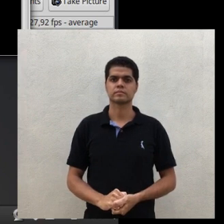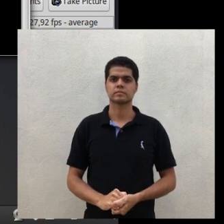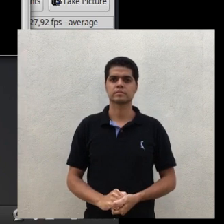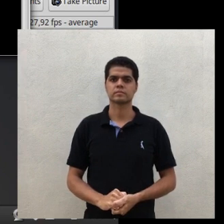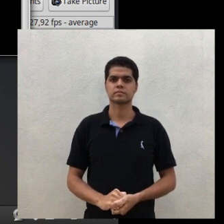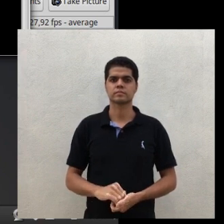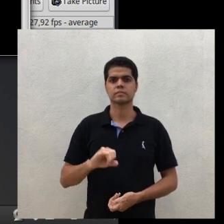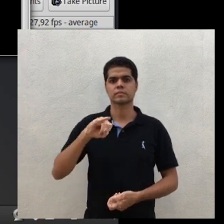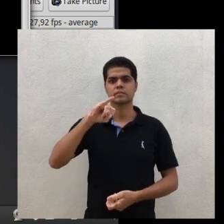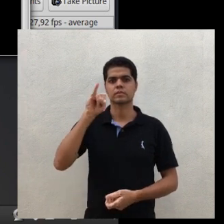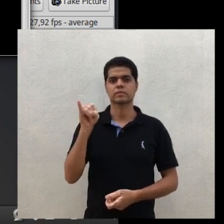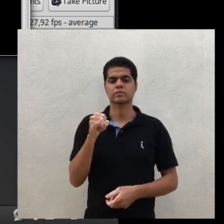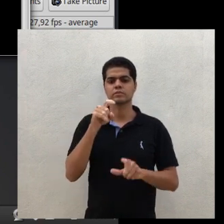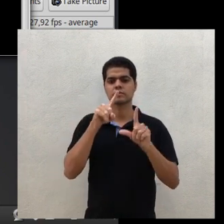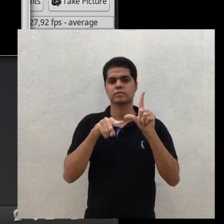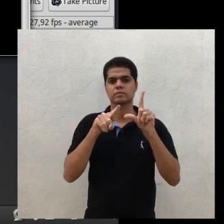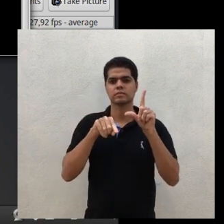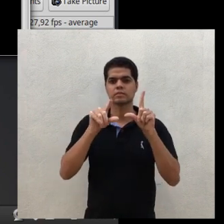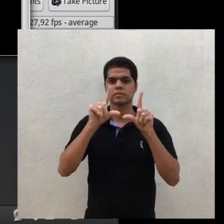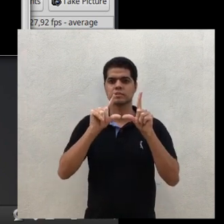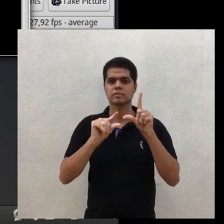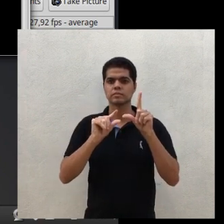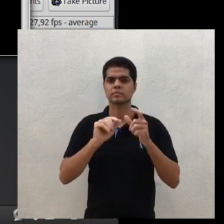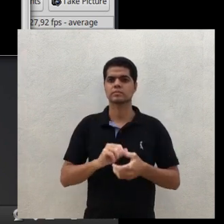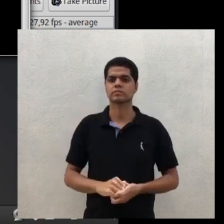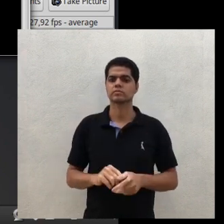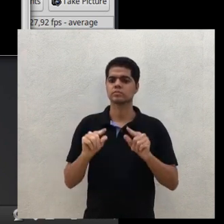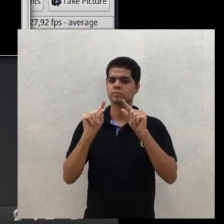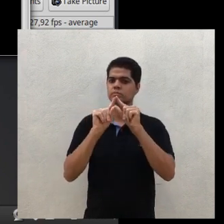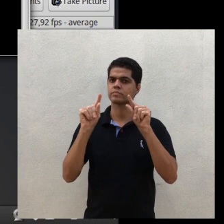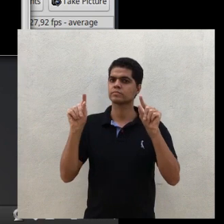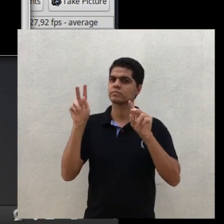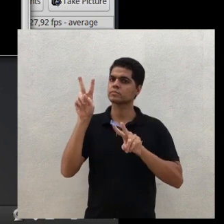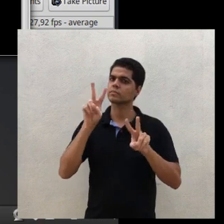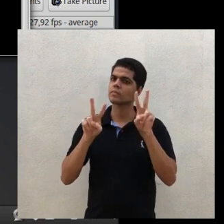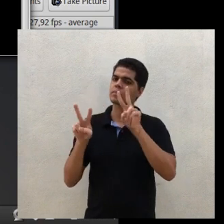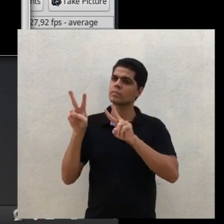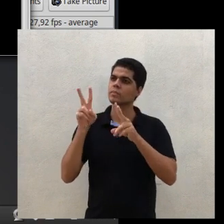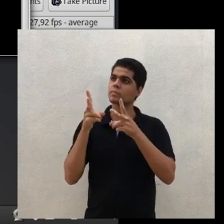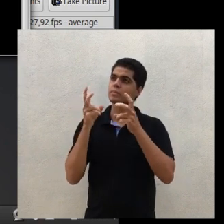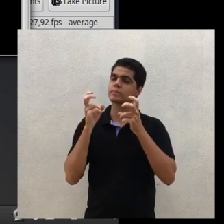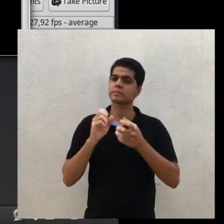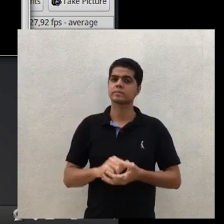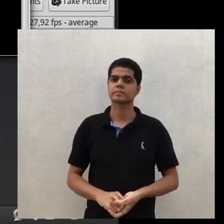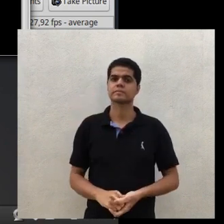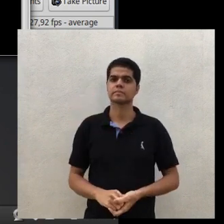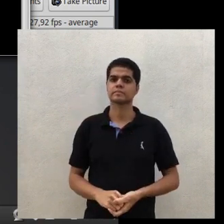J minúsculo fuzzylogic -e